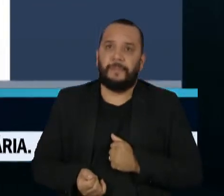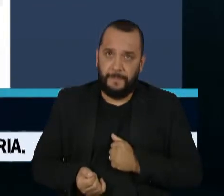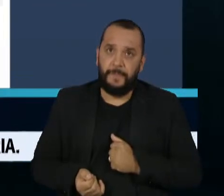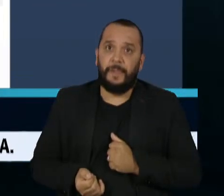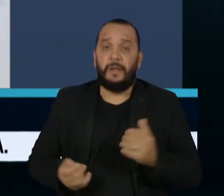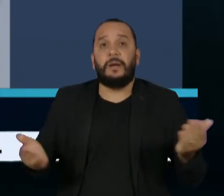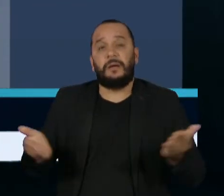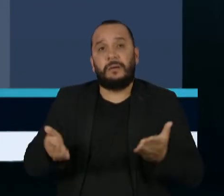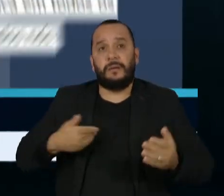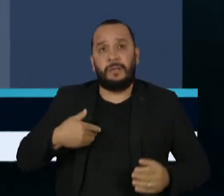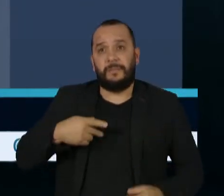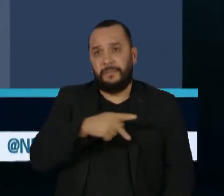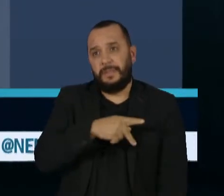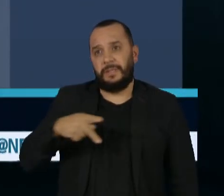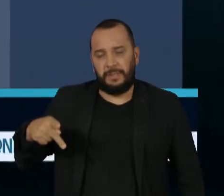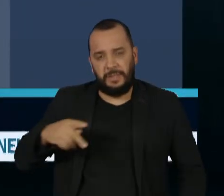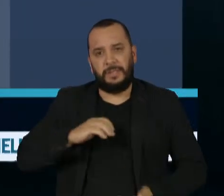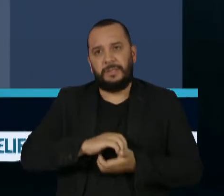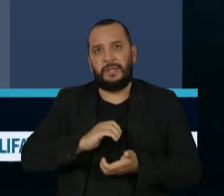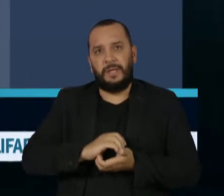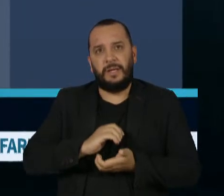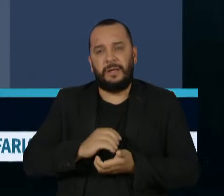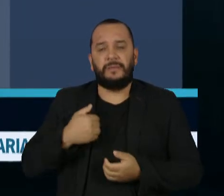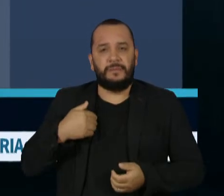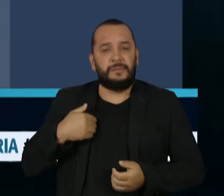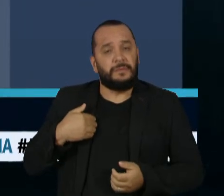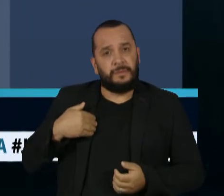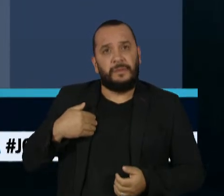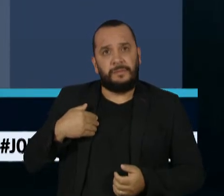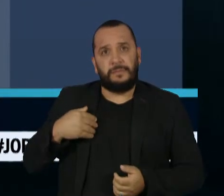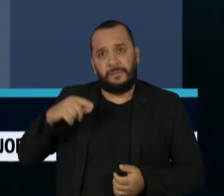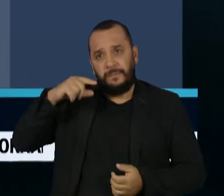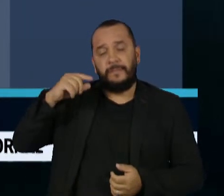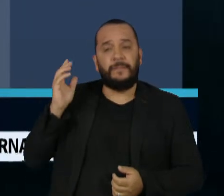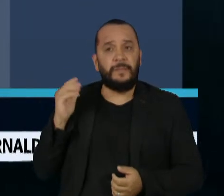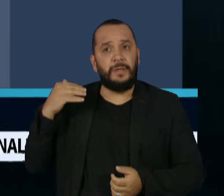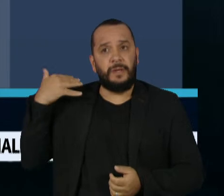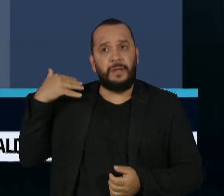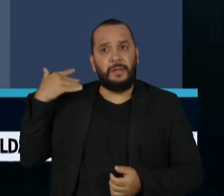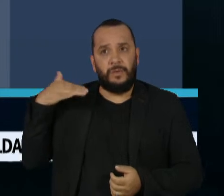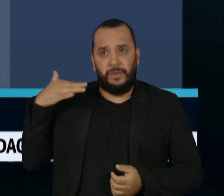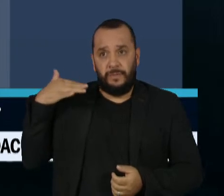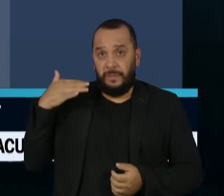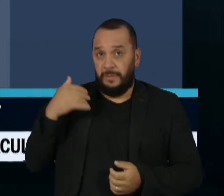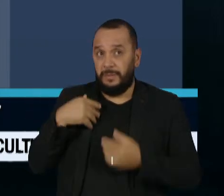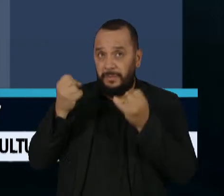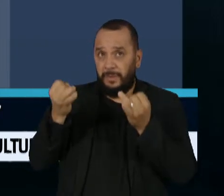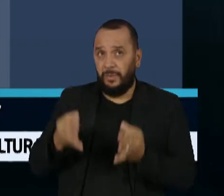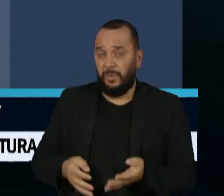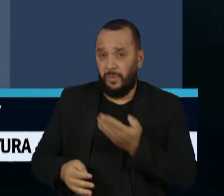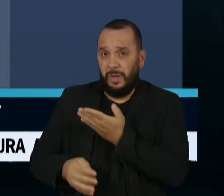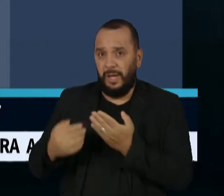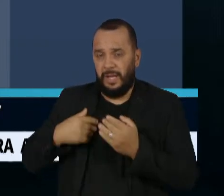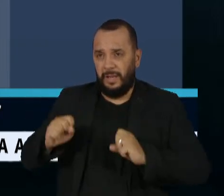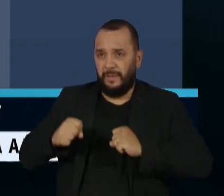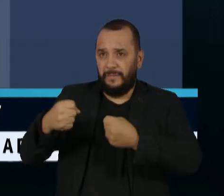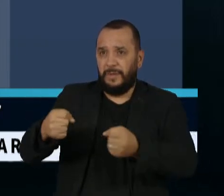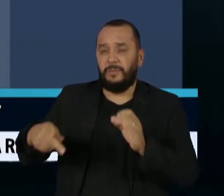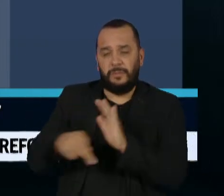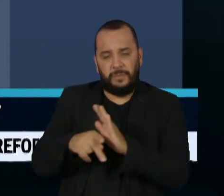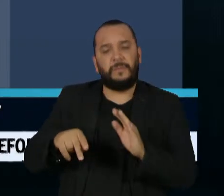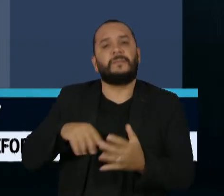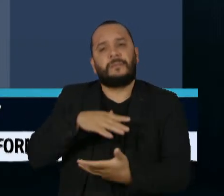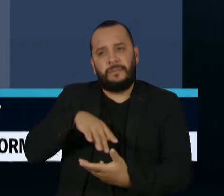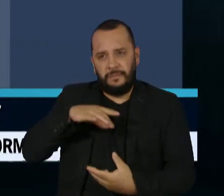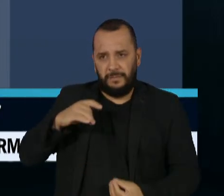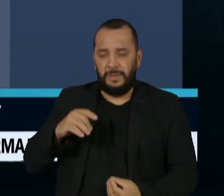nota a presidente do supremo Ministra Rosa Weber escreveu que ser público da pertence foi um grande defensor da Democracia notável na